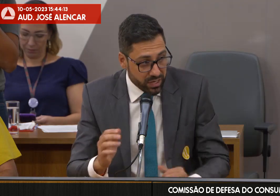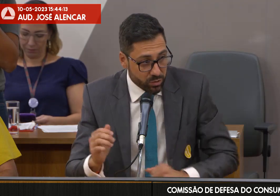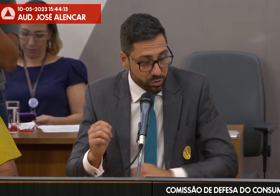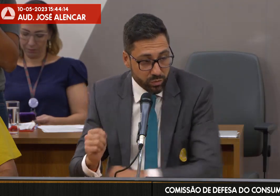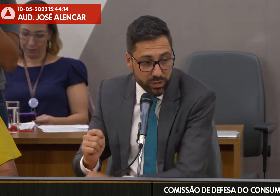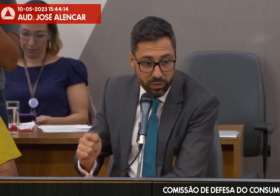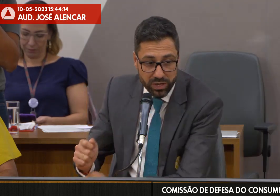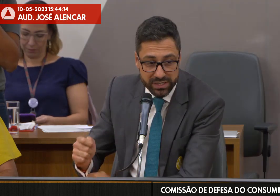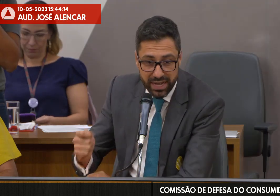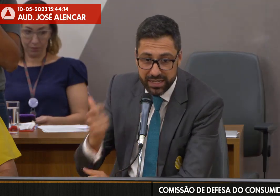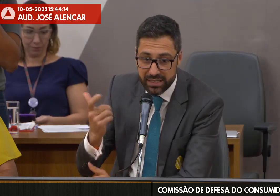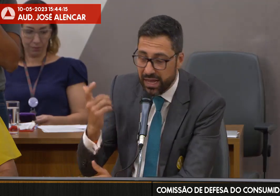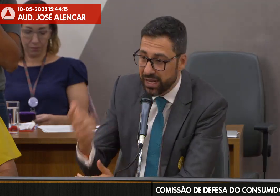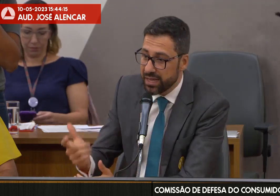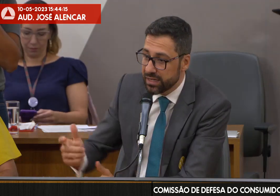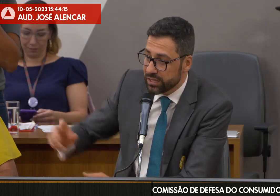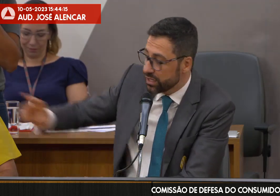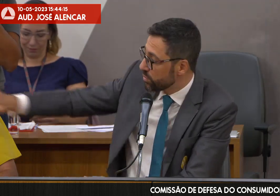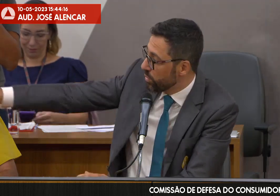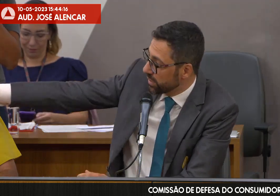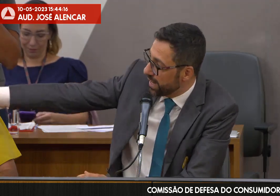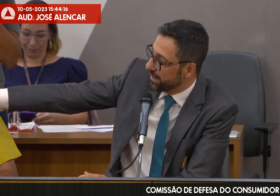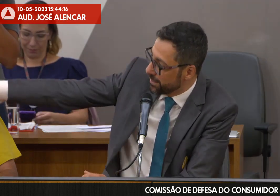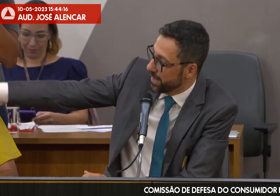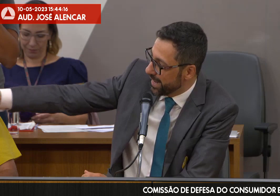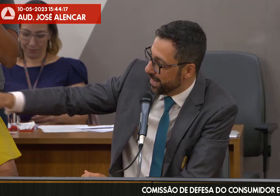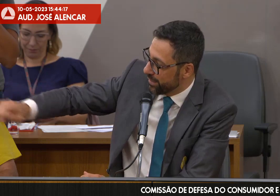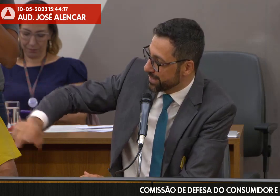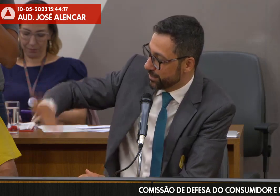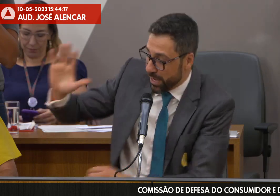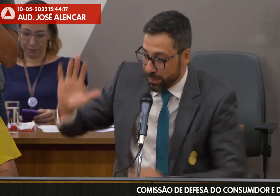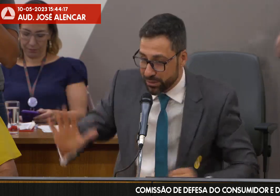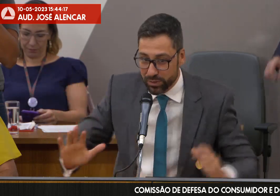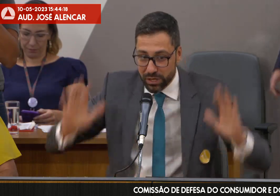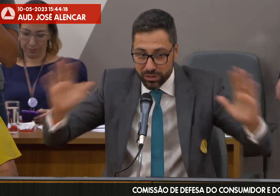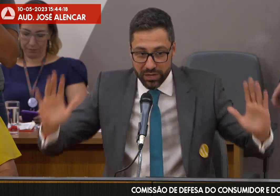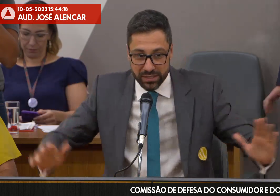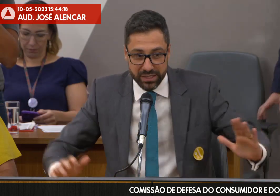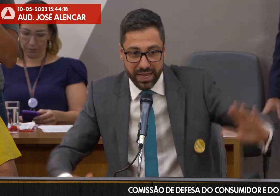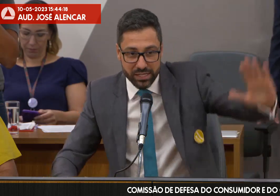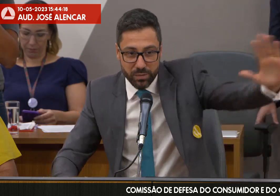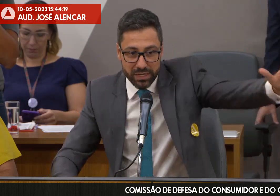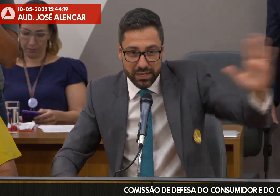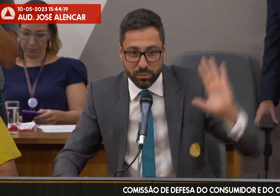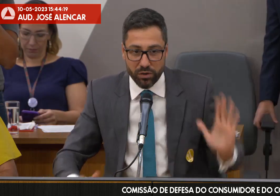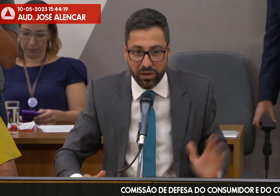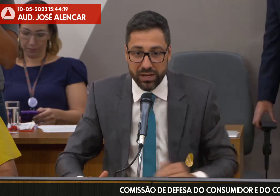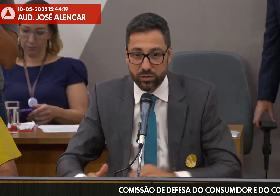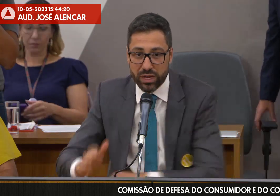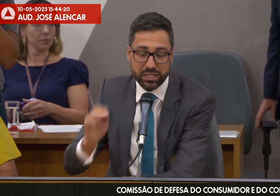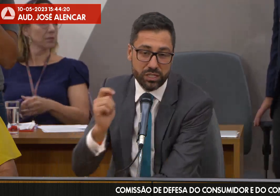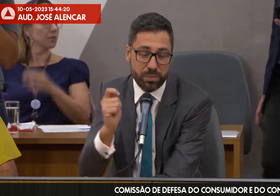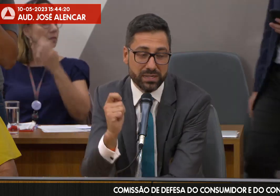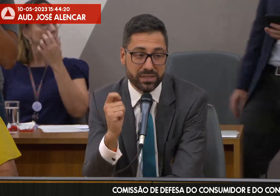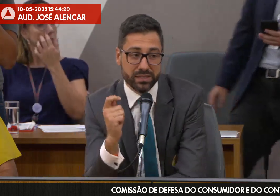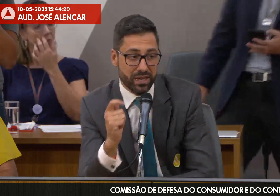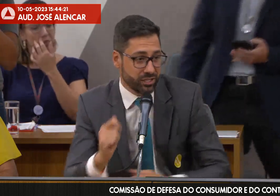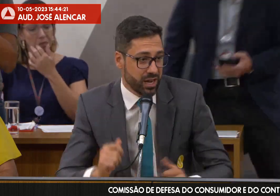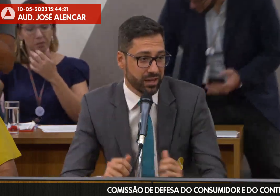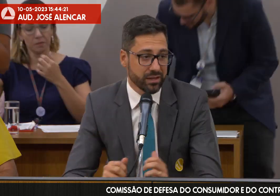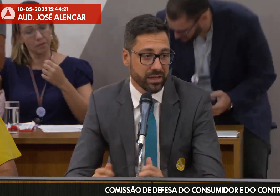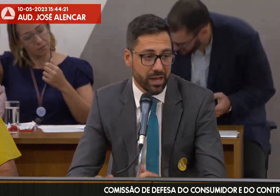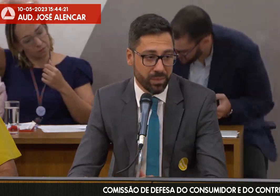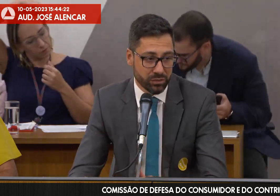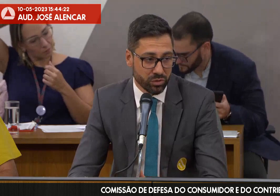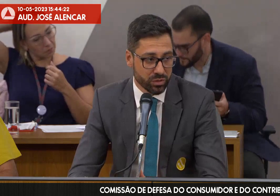para vocês consumidores é linda a lei que diz o contrário também na lei fala isso não tenha presunção de veracidade manda eles provarem só que a gente precisa